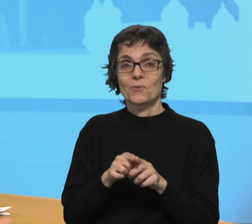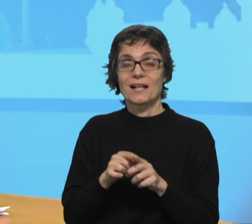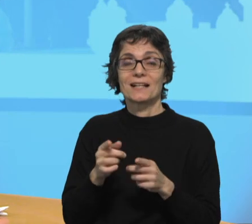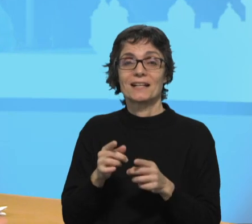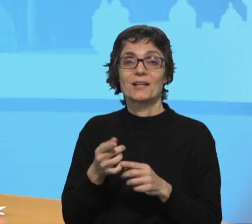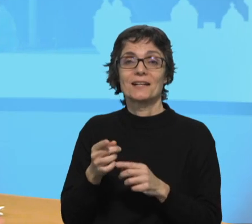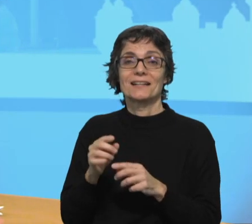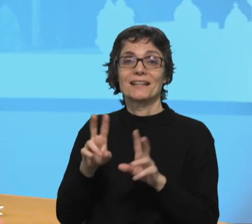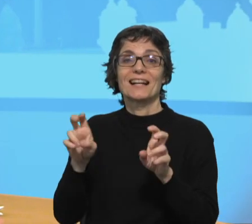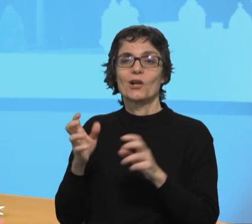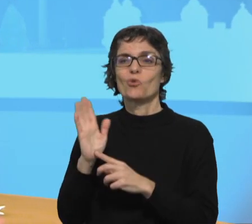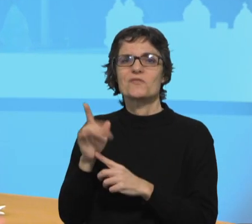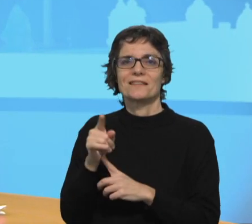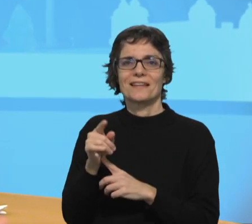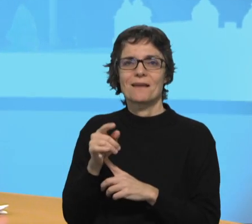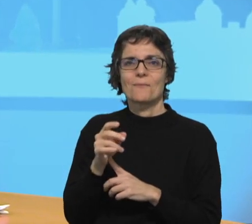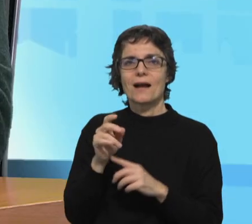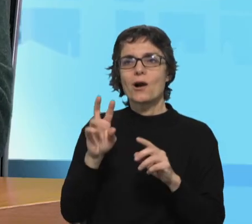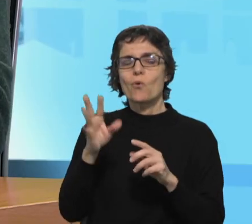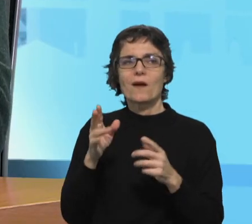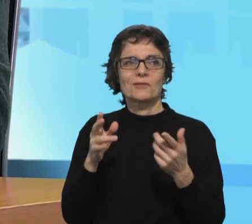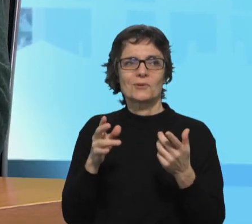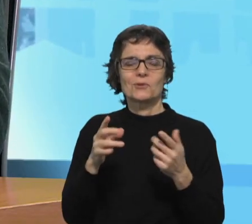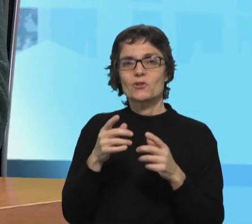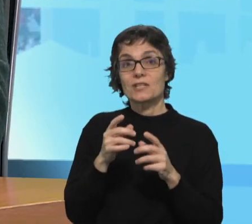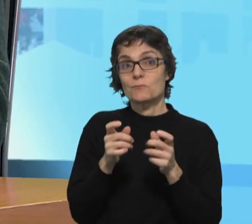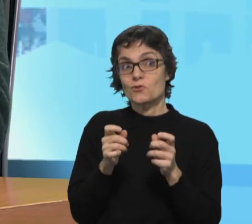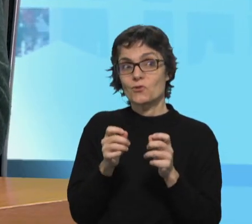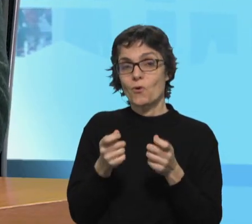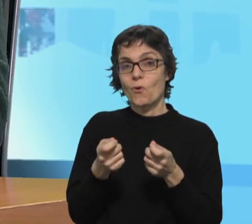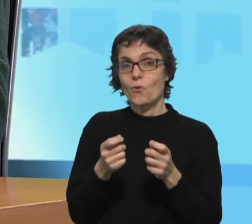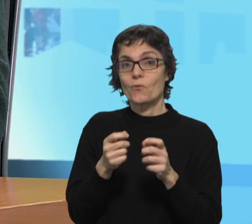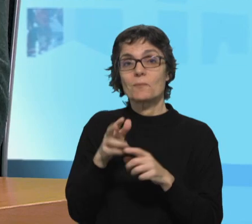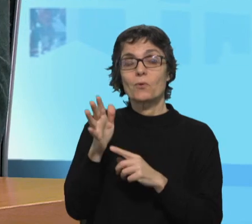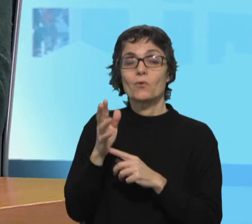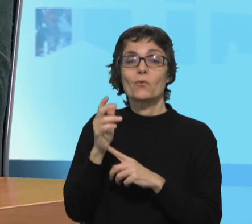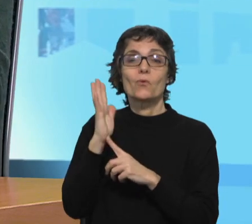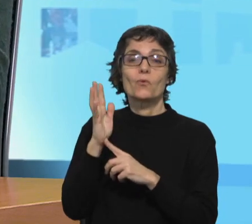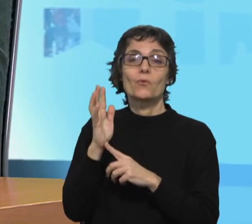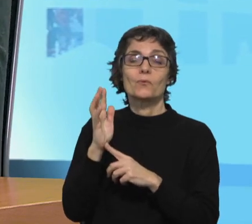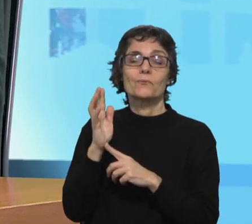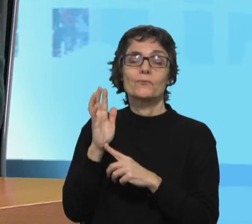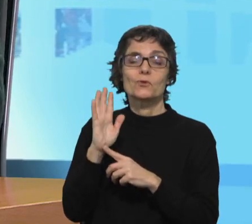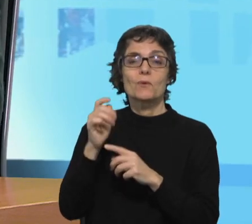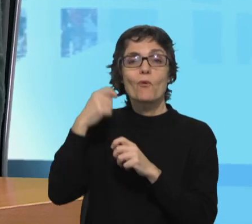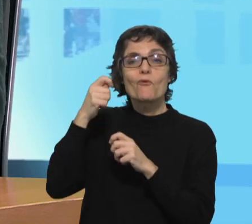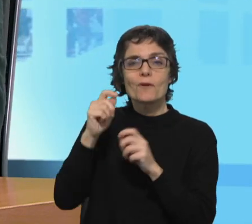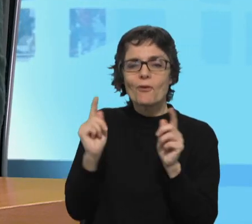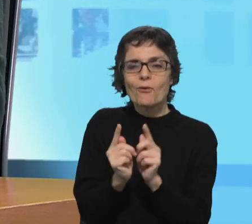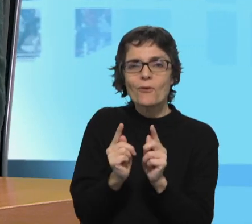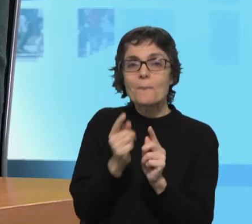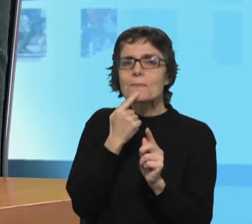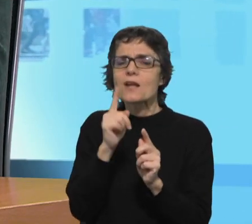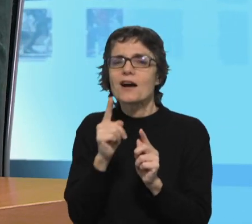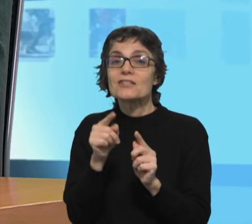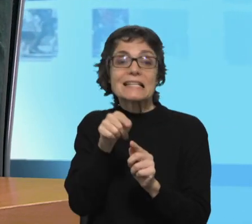do mistério, não é? Claro, exatamente. Uma pré-apresentação do mistério. Do mistério